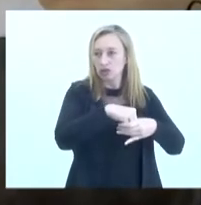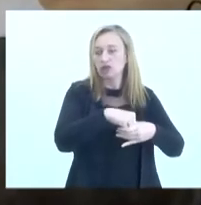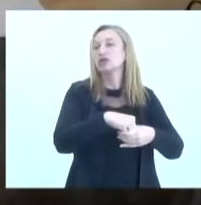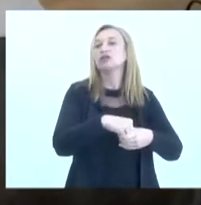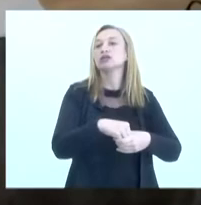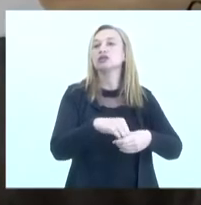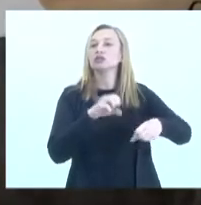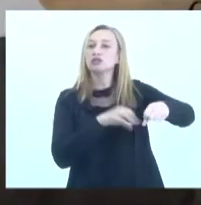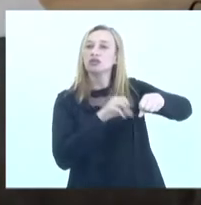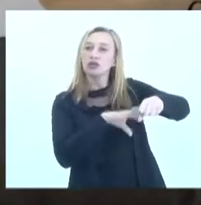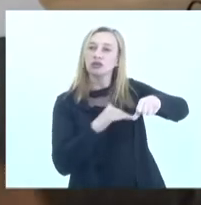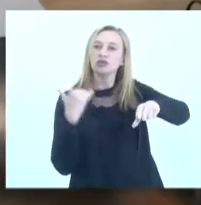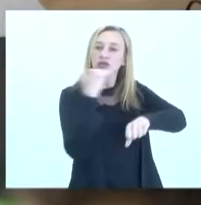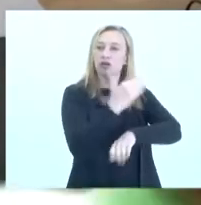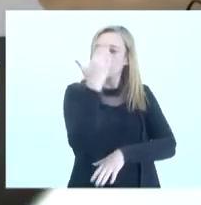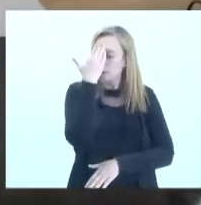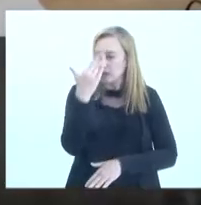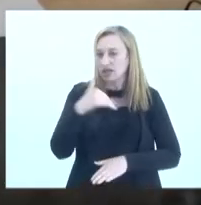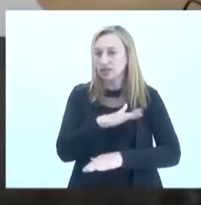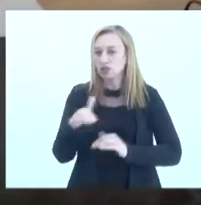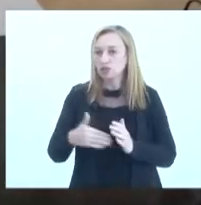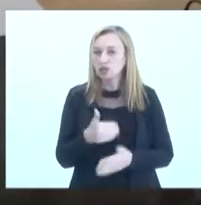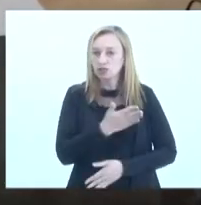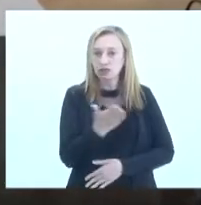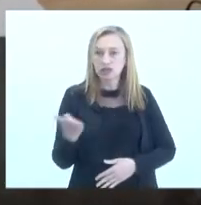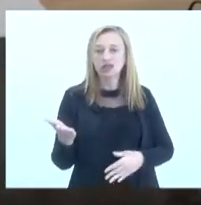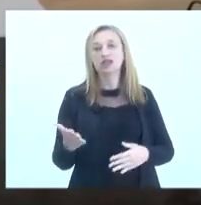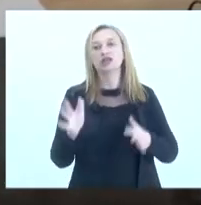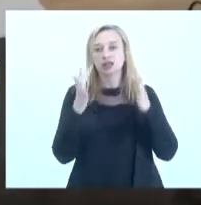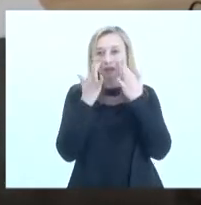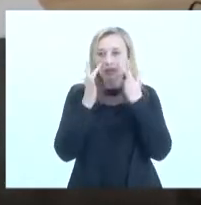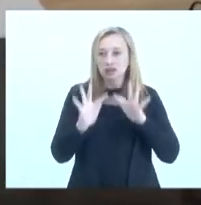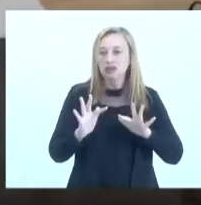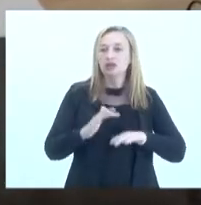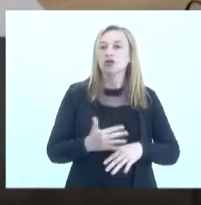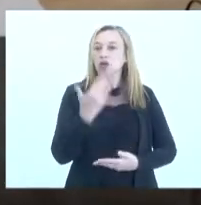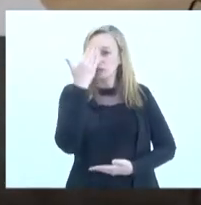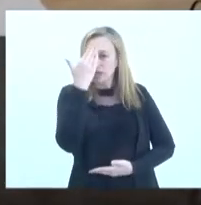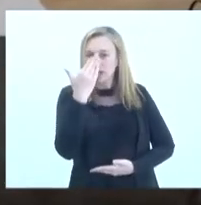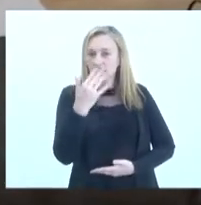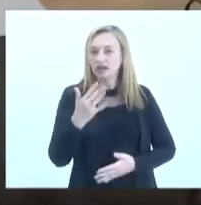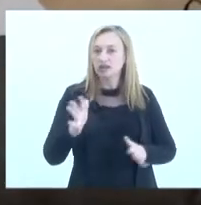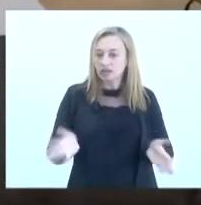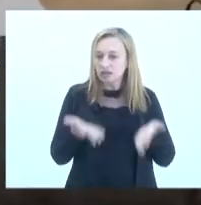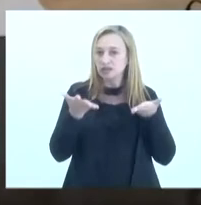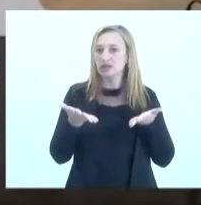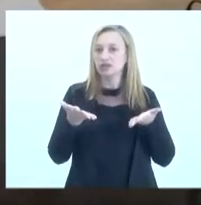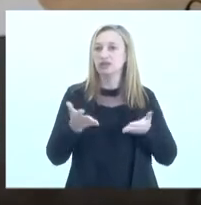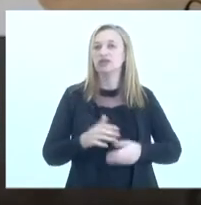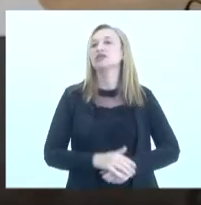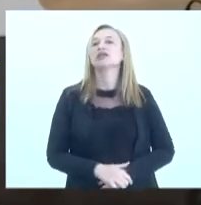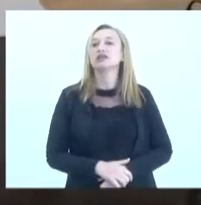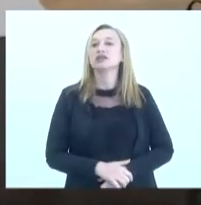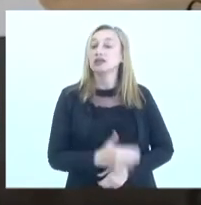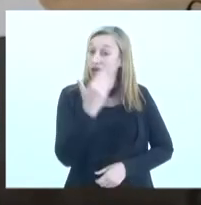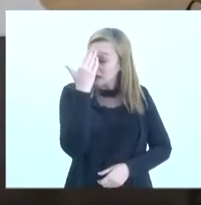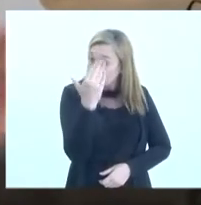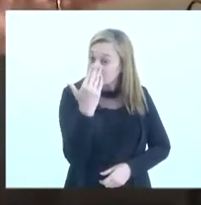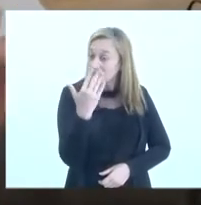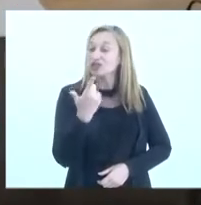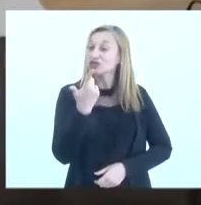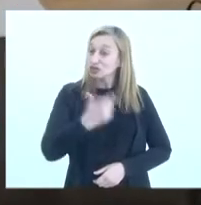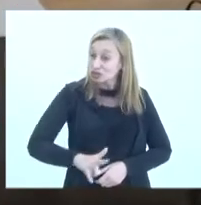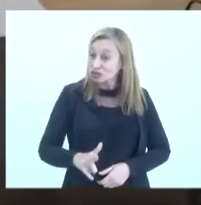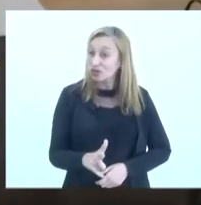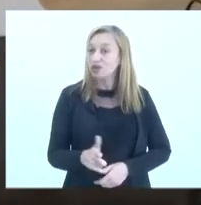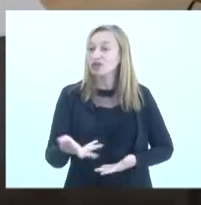ao Fundo Soberano. Então, agradeço a todos aí a atenção e obrigado pela iniciativa e agradecer de novo